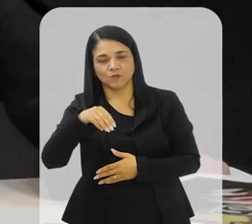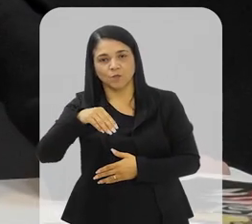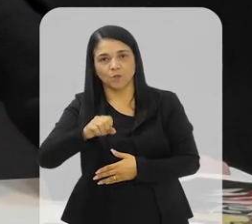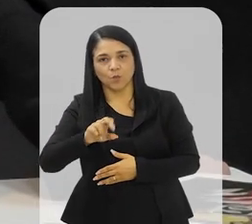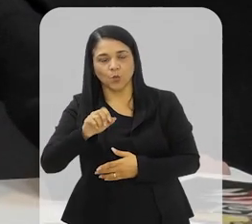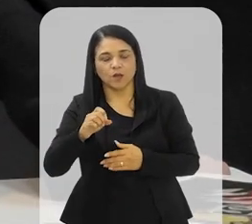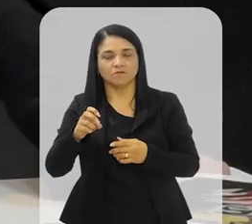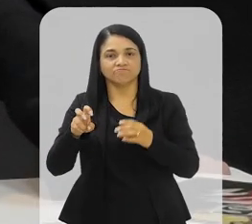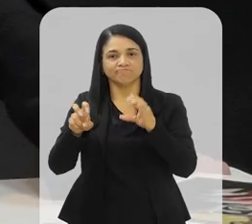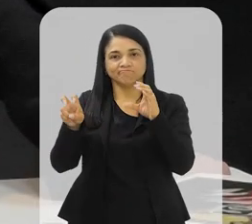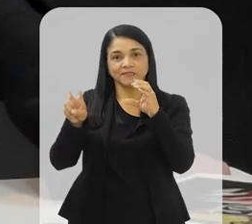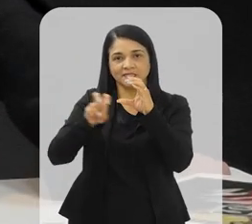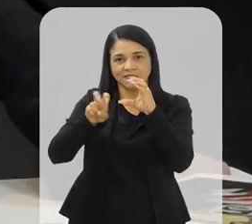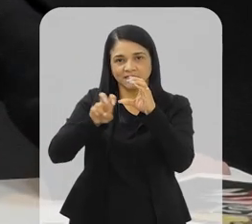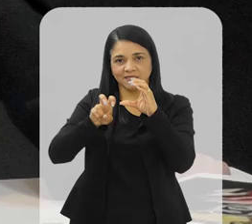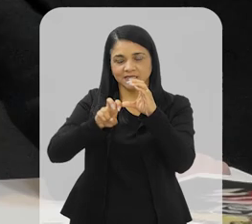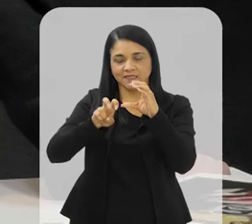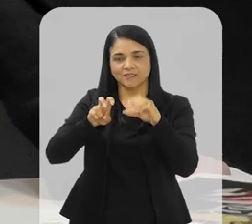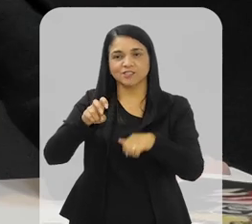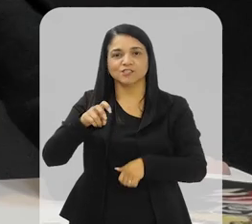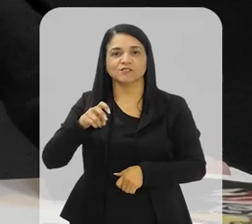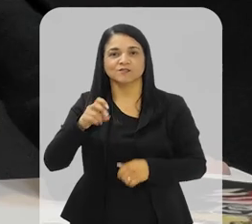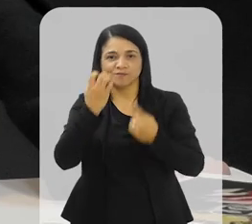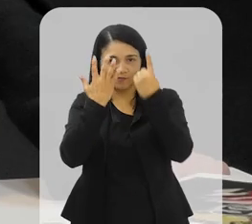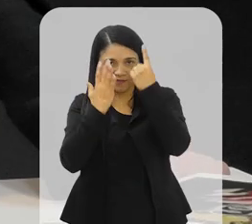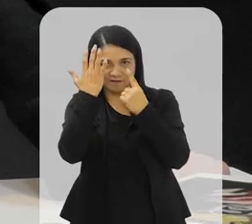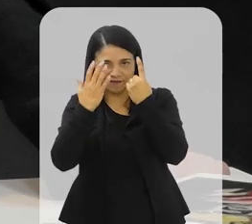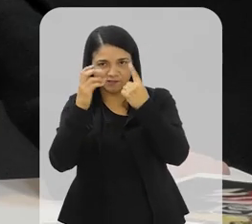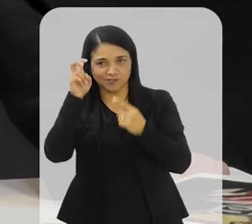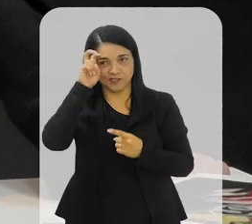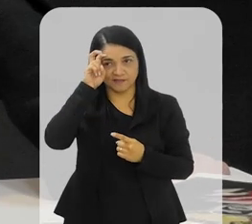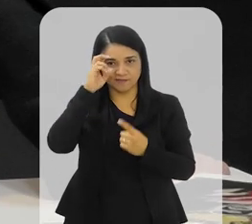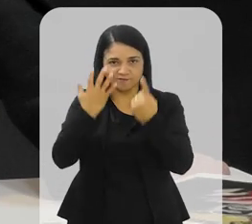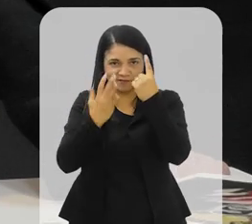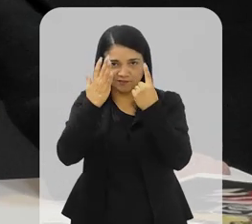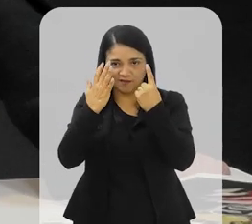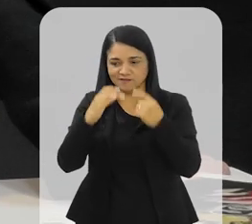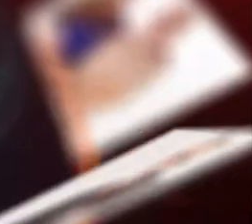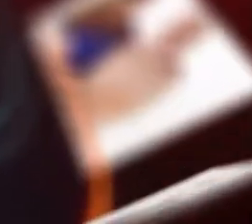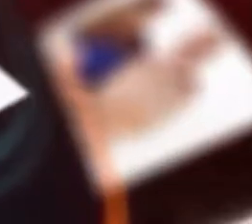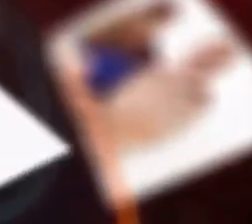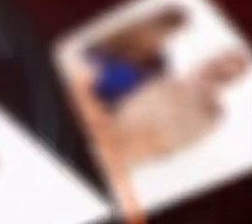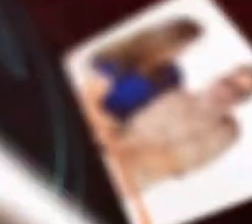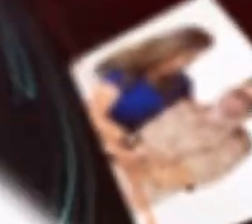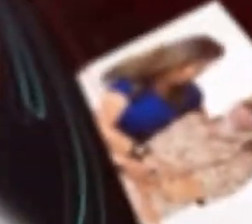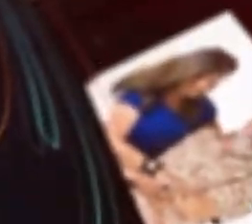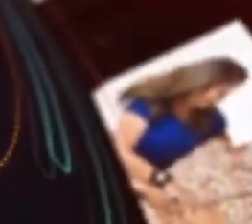volto com esse bate-papo com grande Márcio Moura aqui no Quintas com